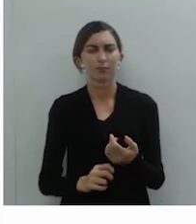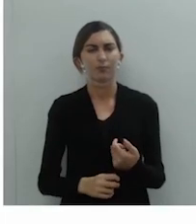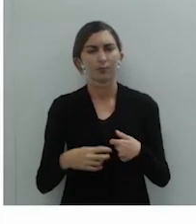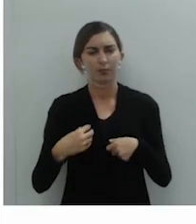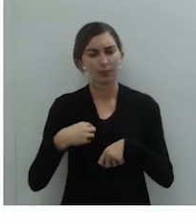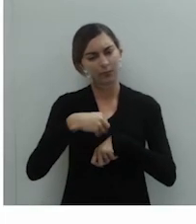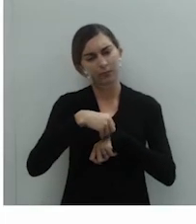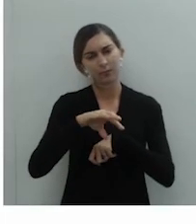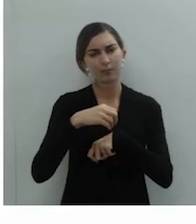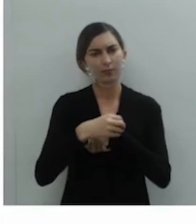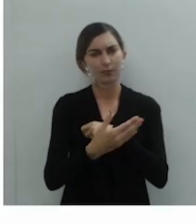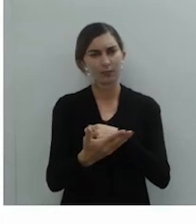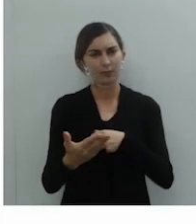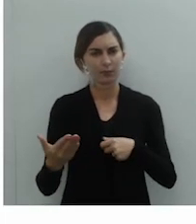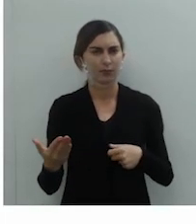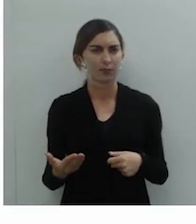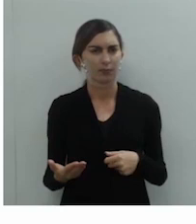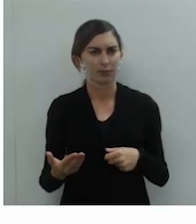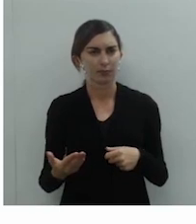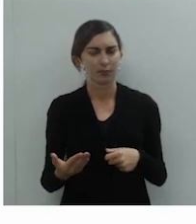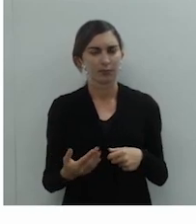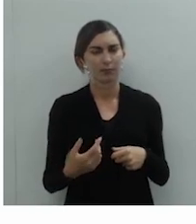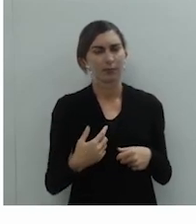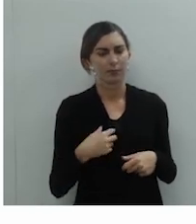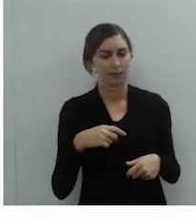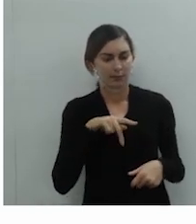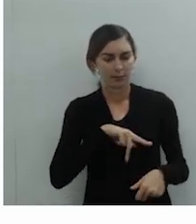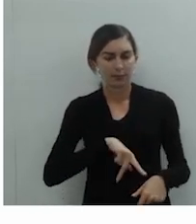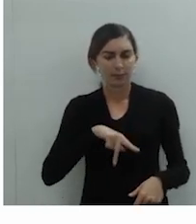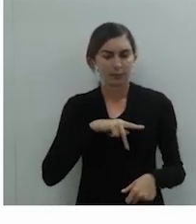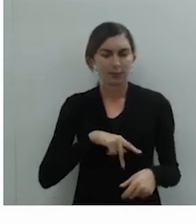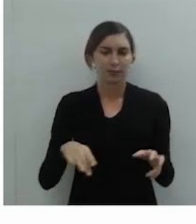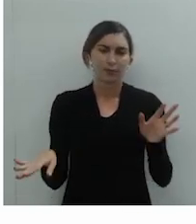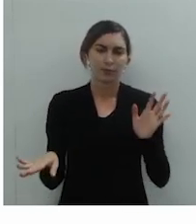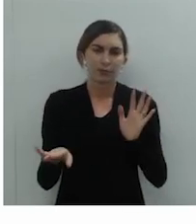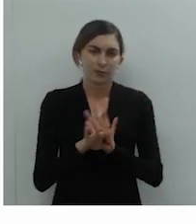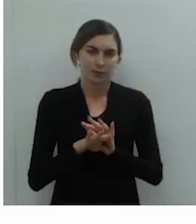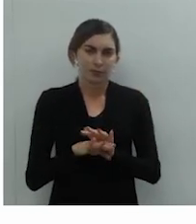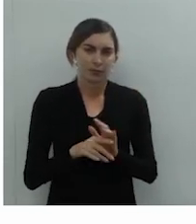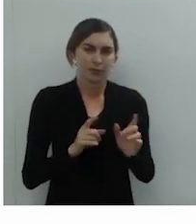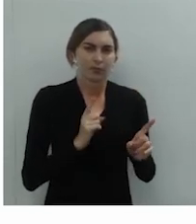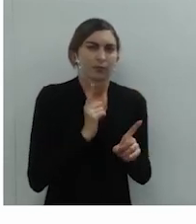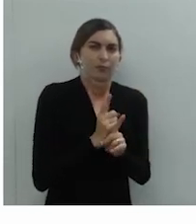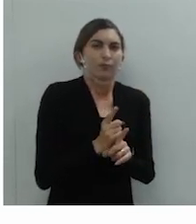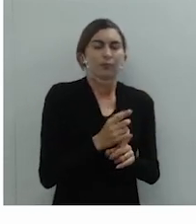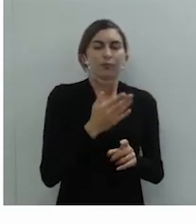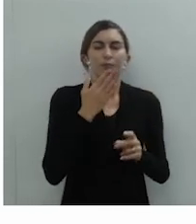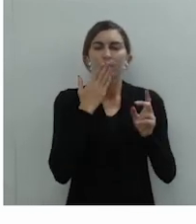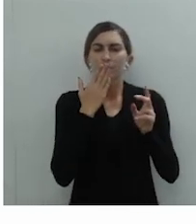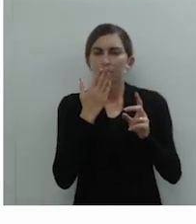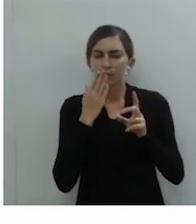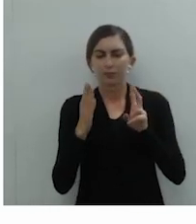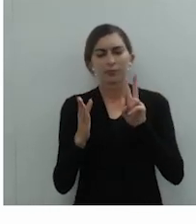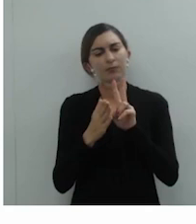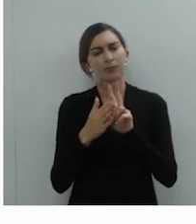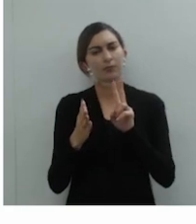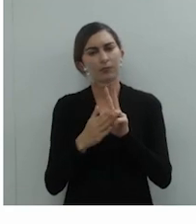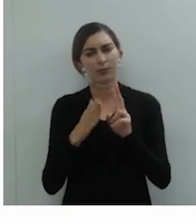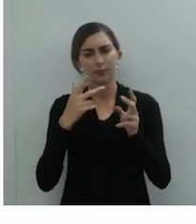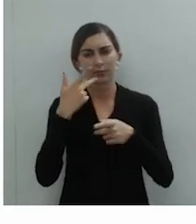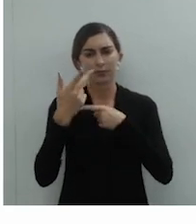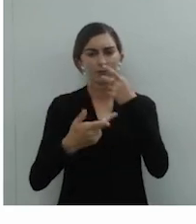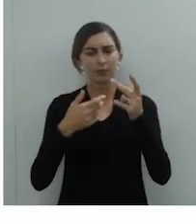Vamos trazer aqui, vejam só. Os portugueses chegam, encontram os índios, falamos